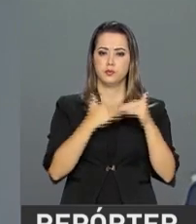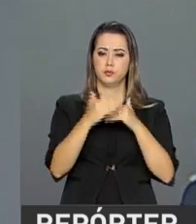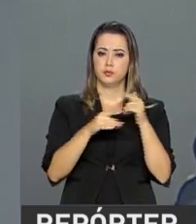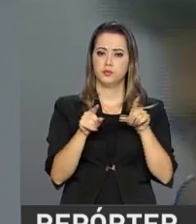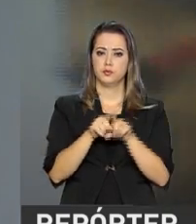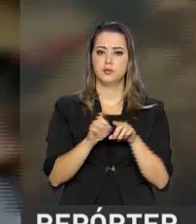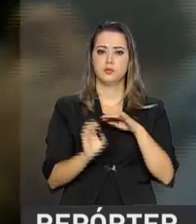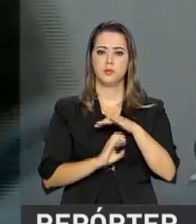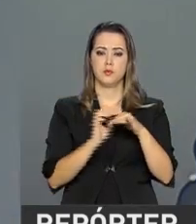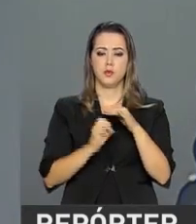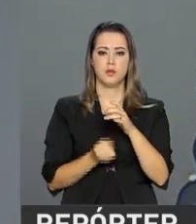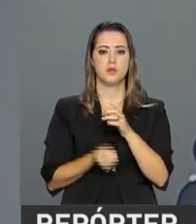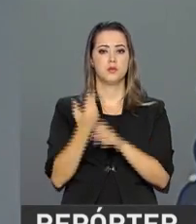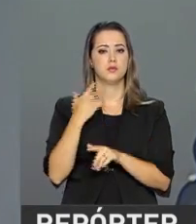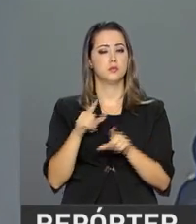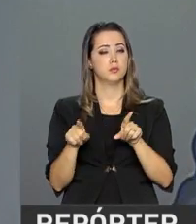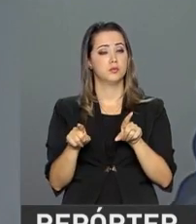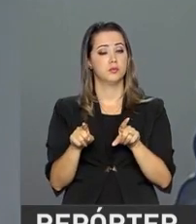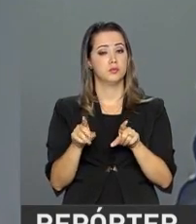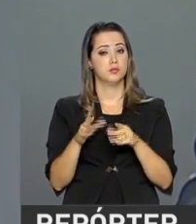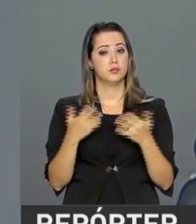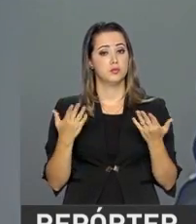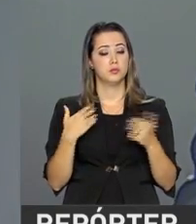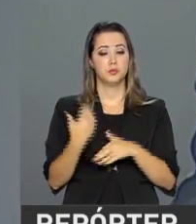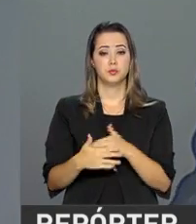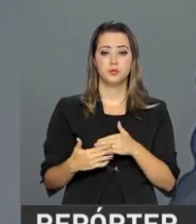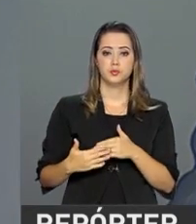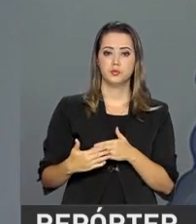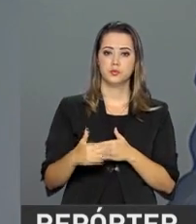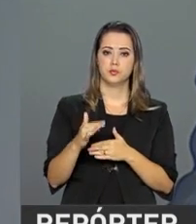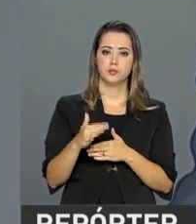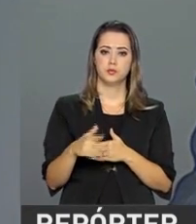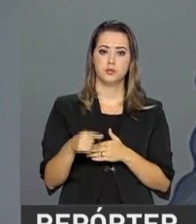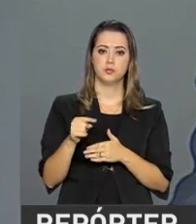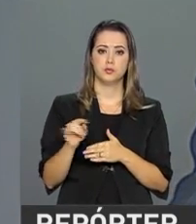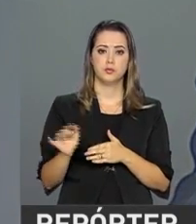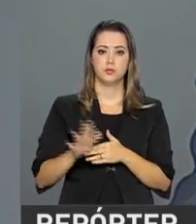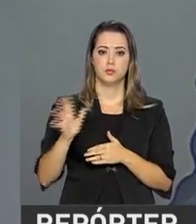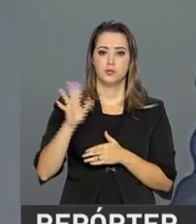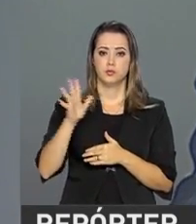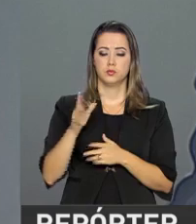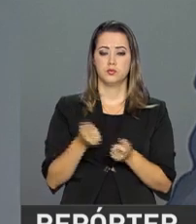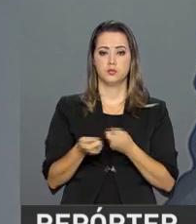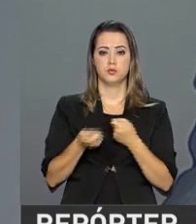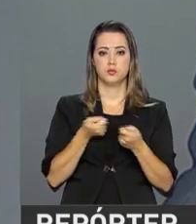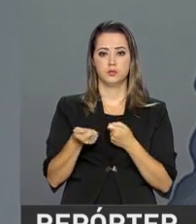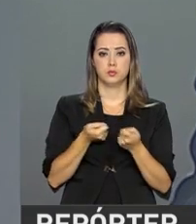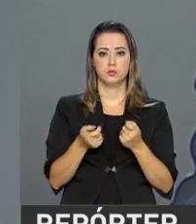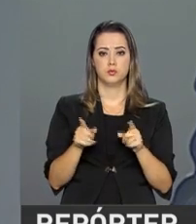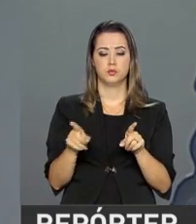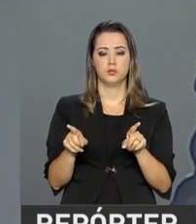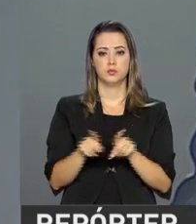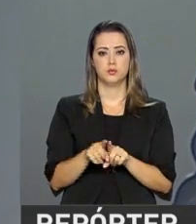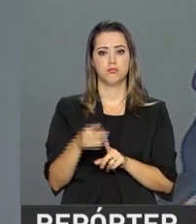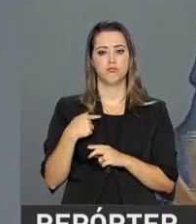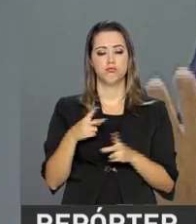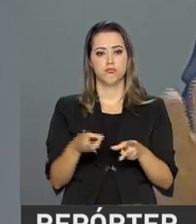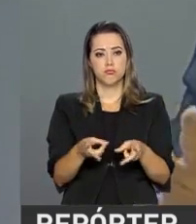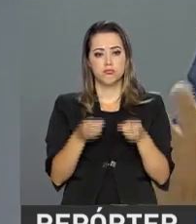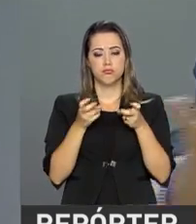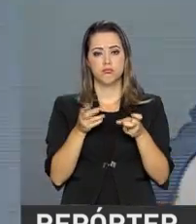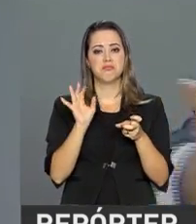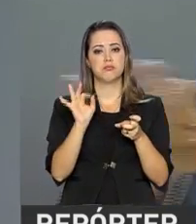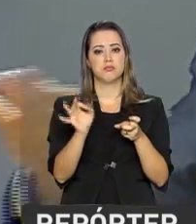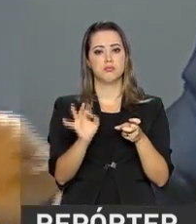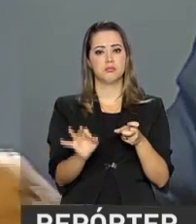empregos estão sendo criados a continuação da inflação sob controle que me parece também já